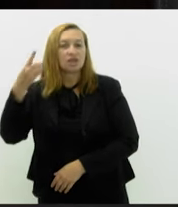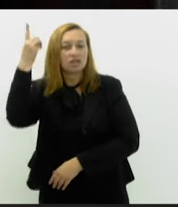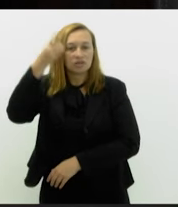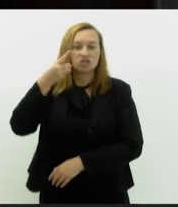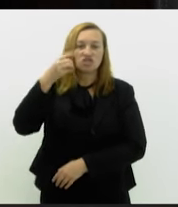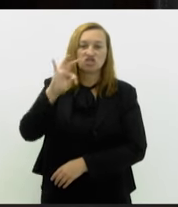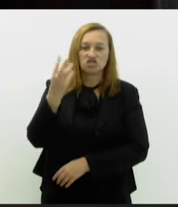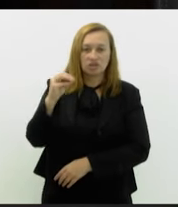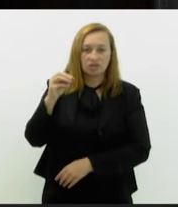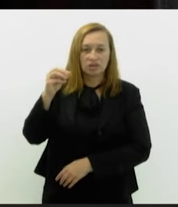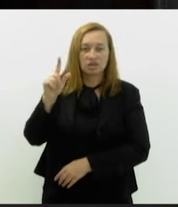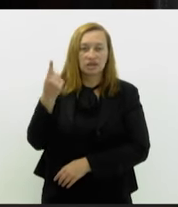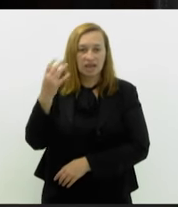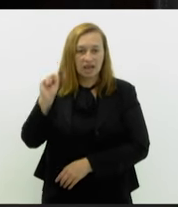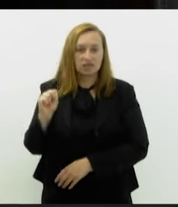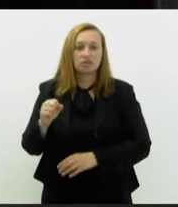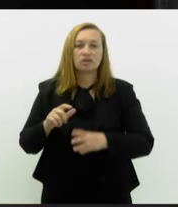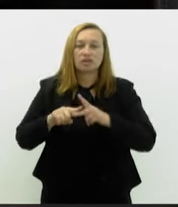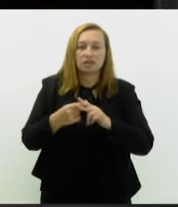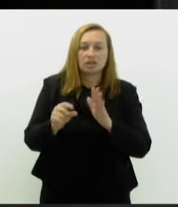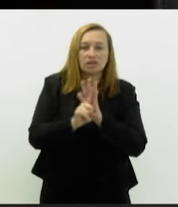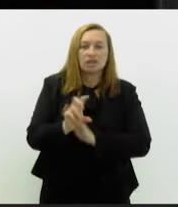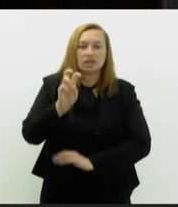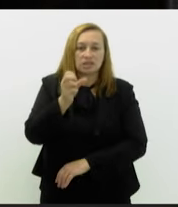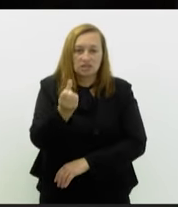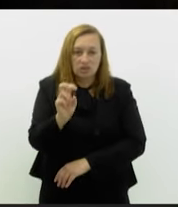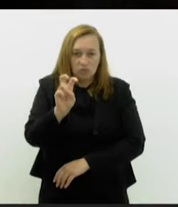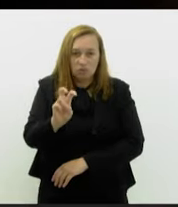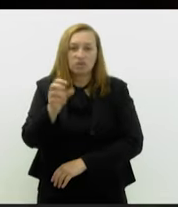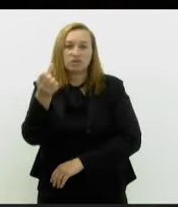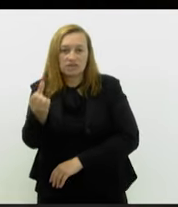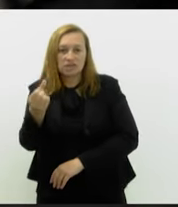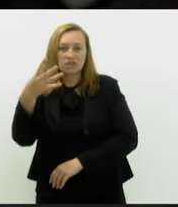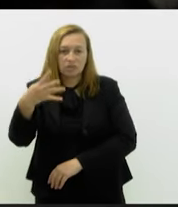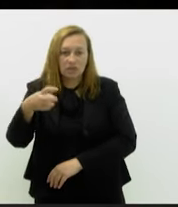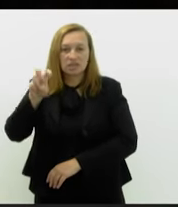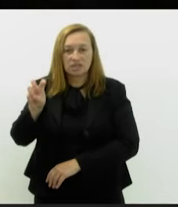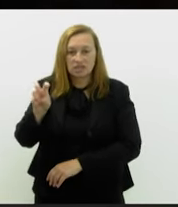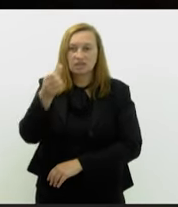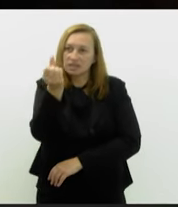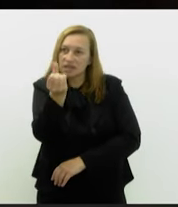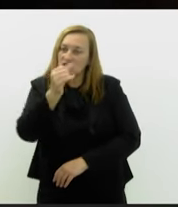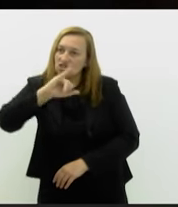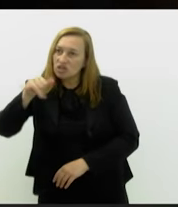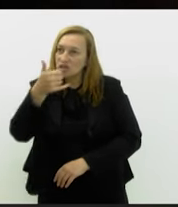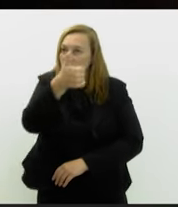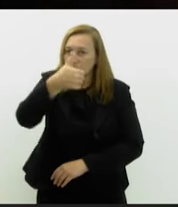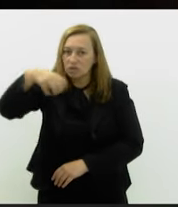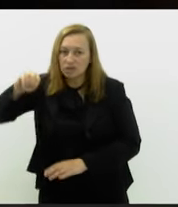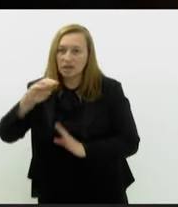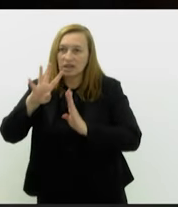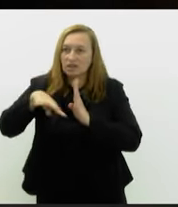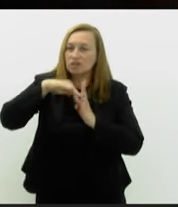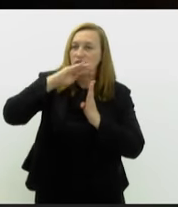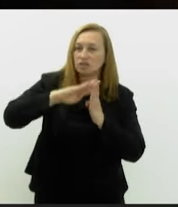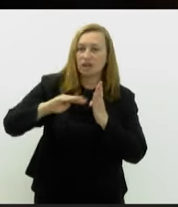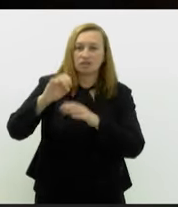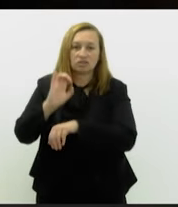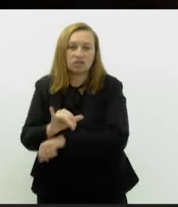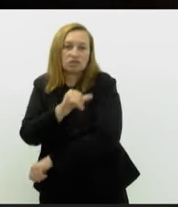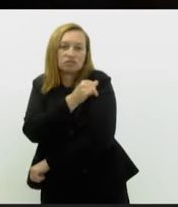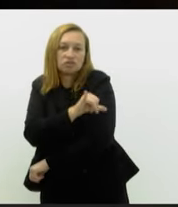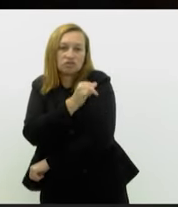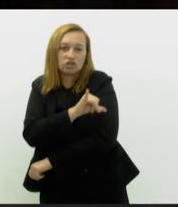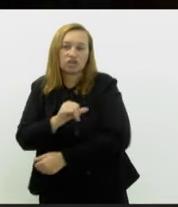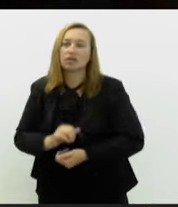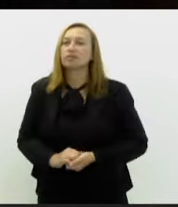Tiago Galhaço, que altera a lei número 5.645, de 6 de janeiro de 2010, para incluir no calendário oficial